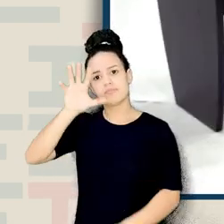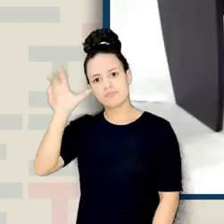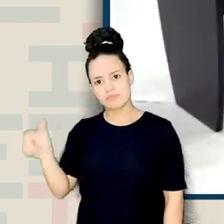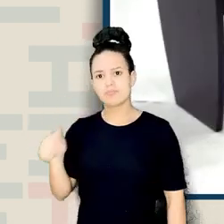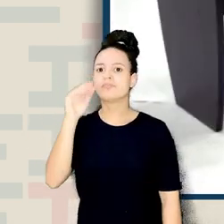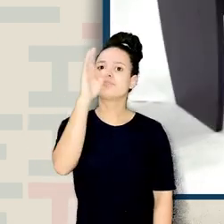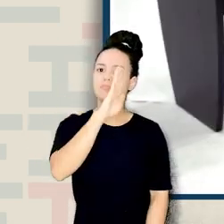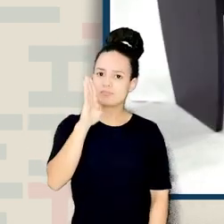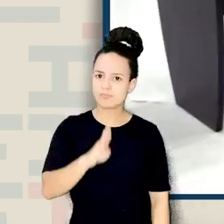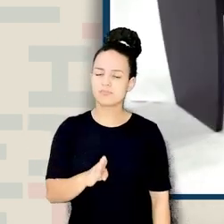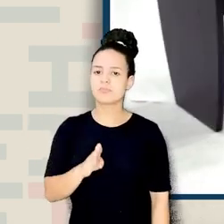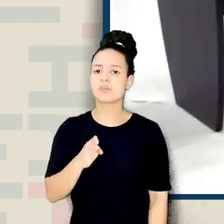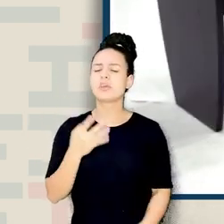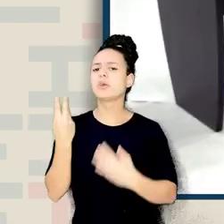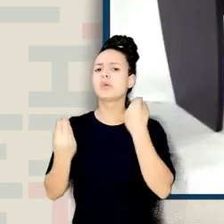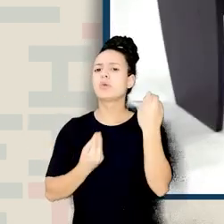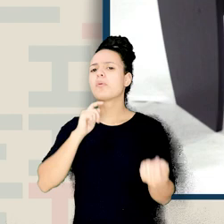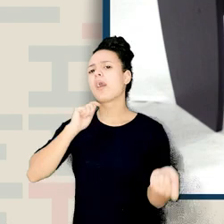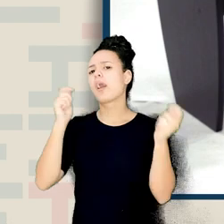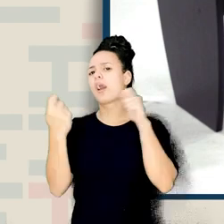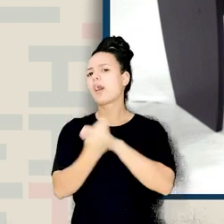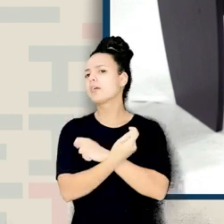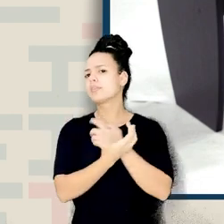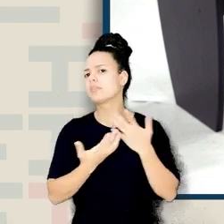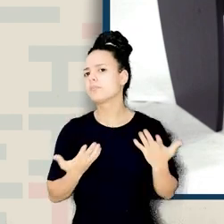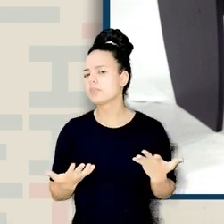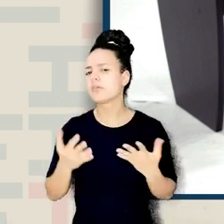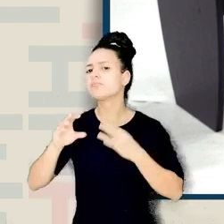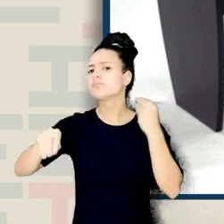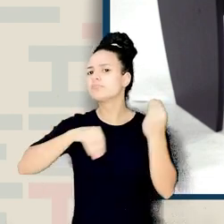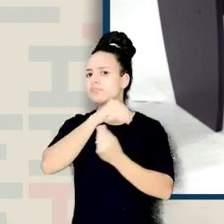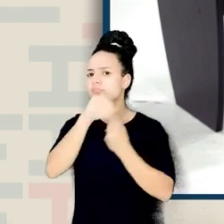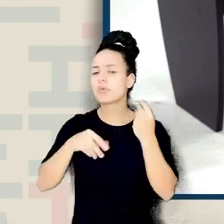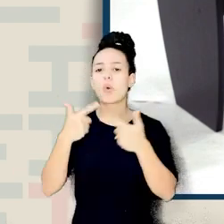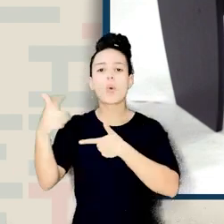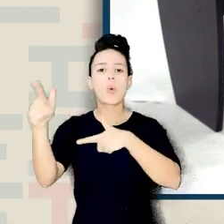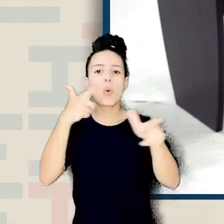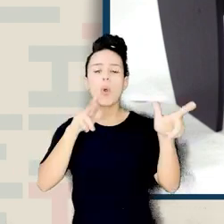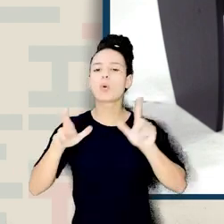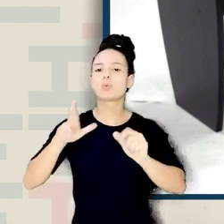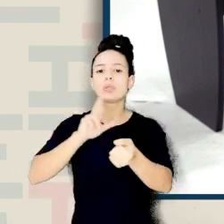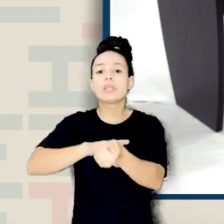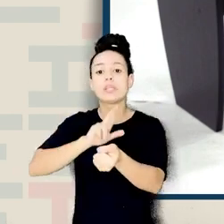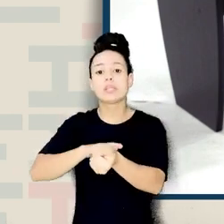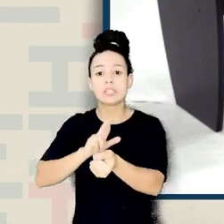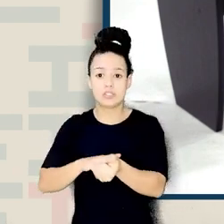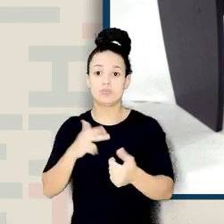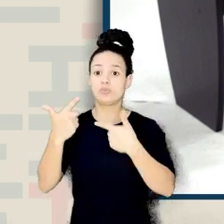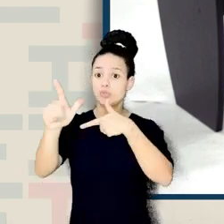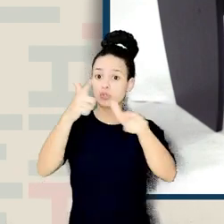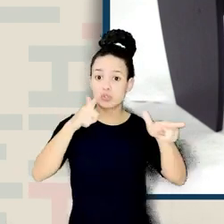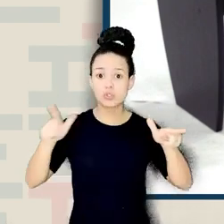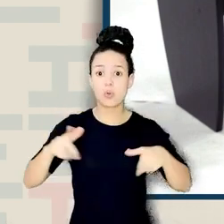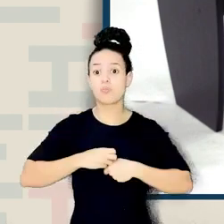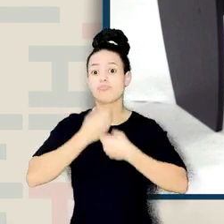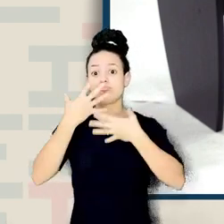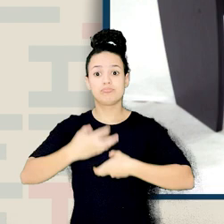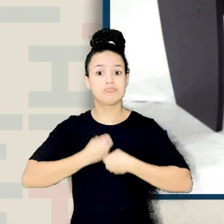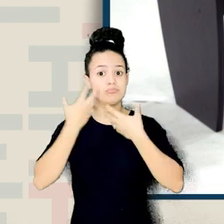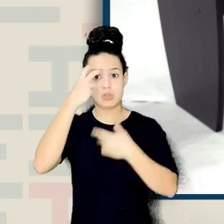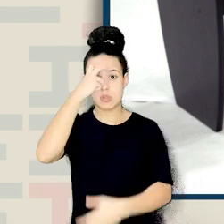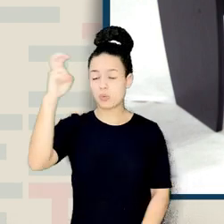afro-brasileira e como foi possível adaptar, mesclando com outras rítmicas também de outras manifestações da cultura